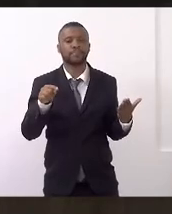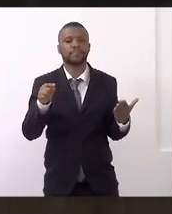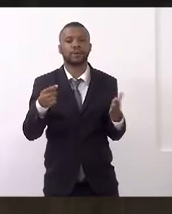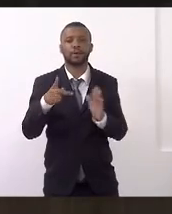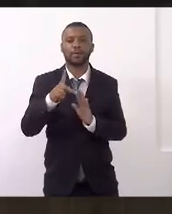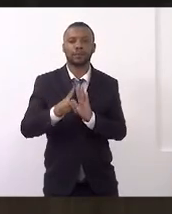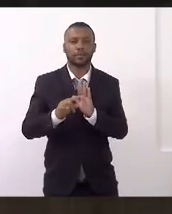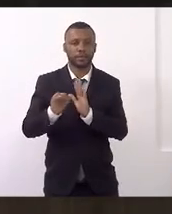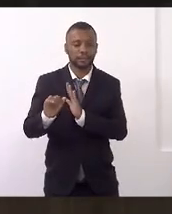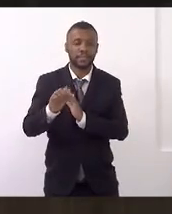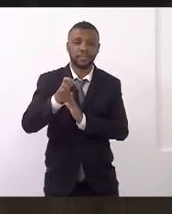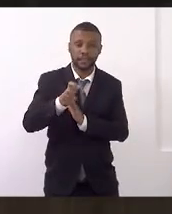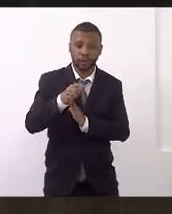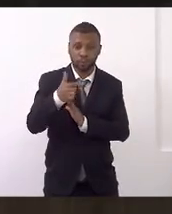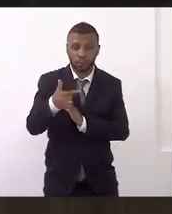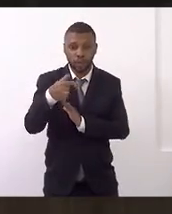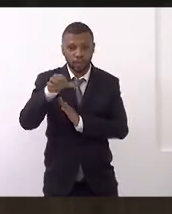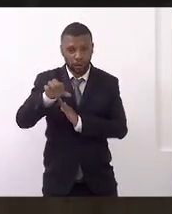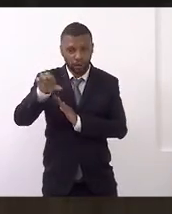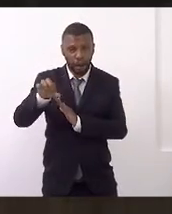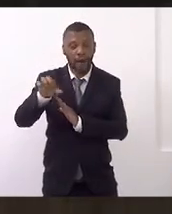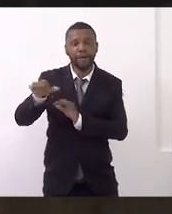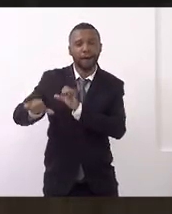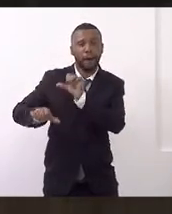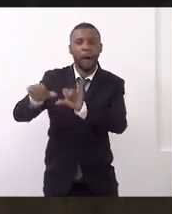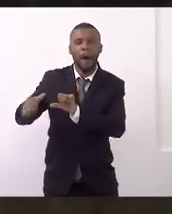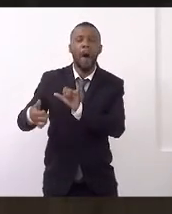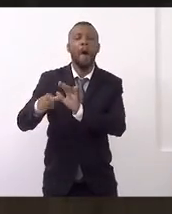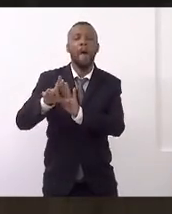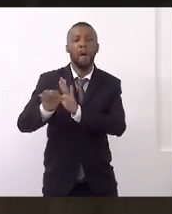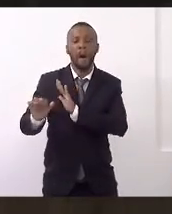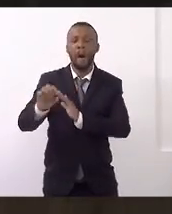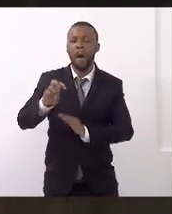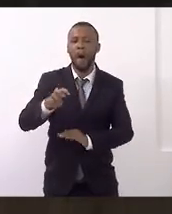projeto de lei 5299, que altera a lei 5427,